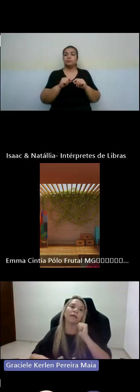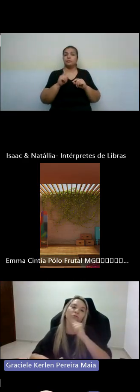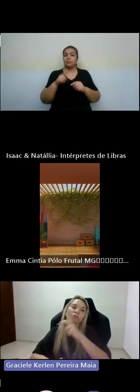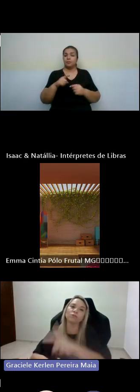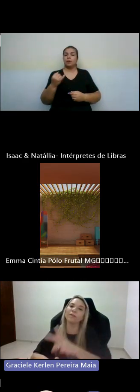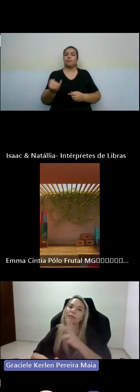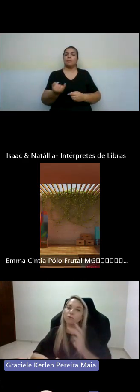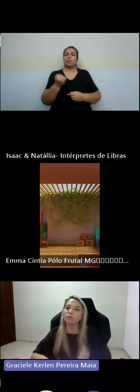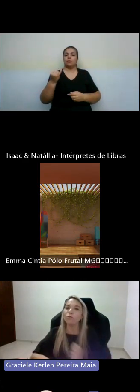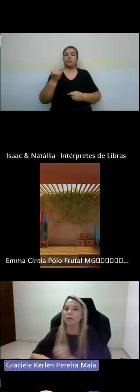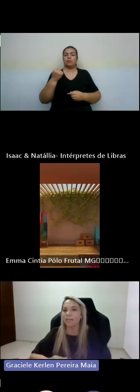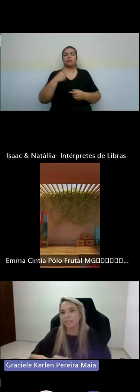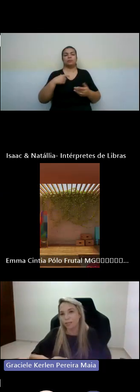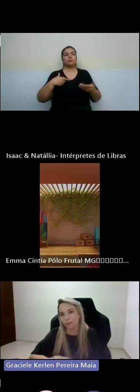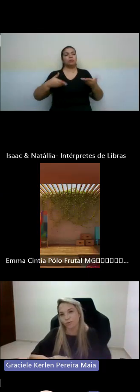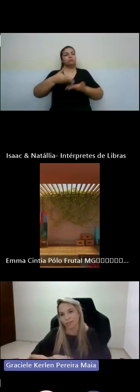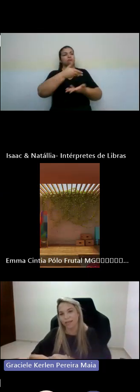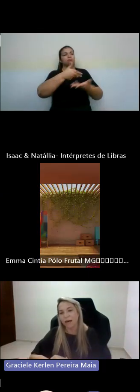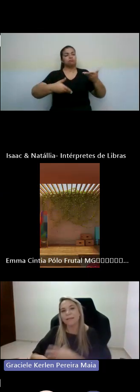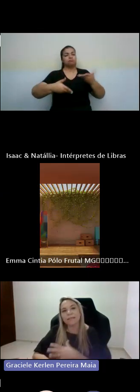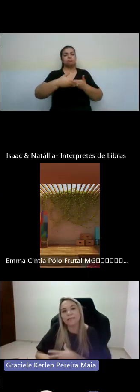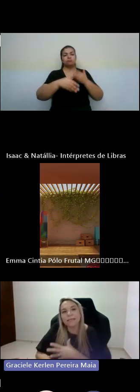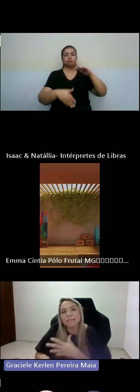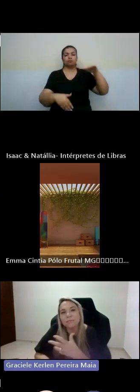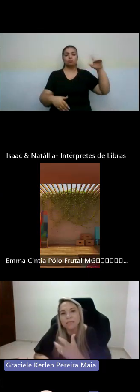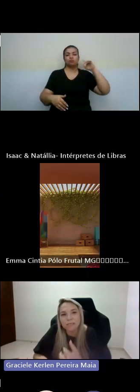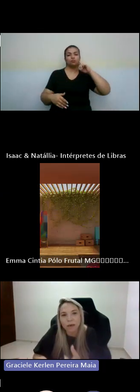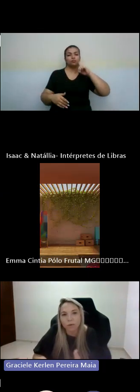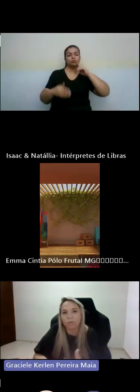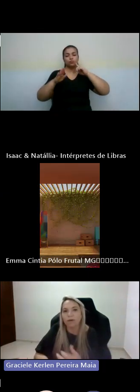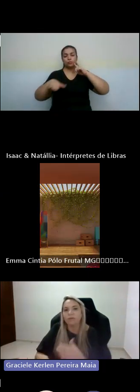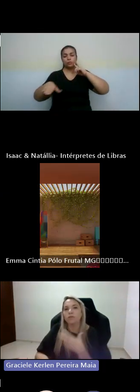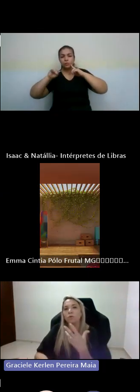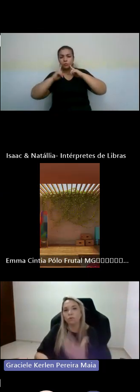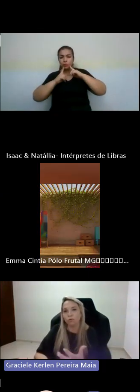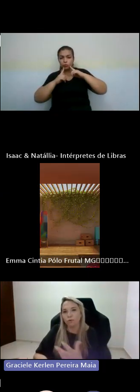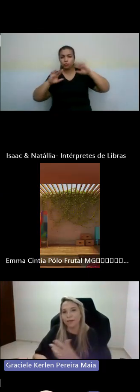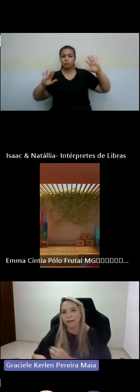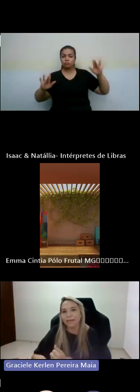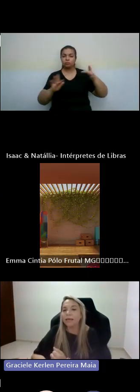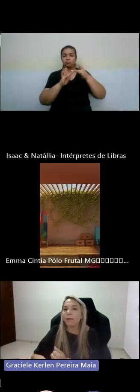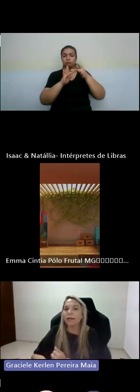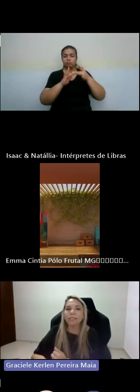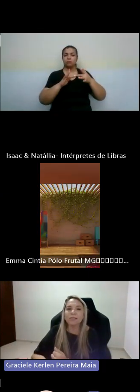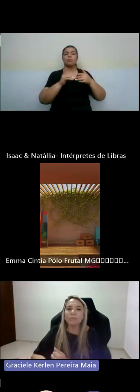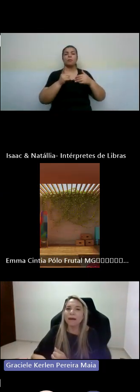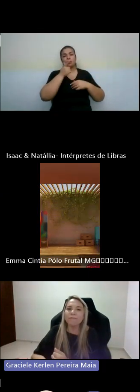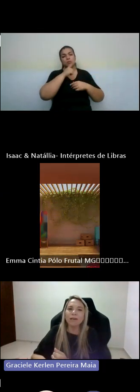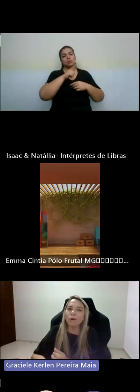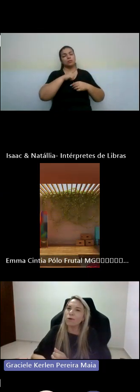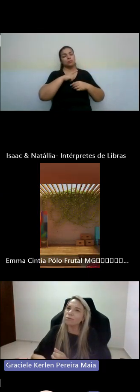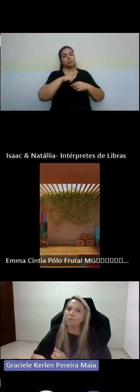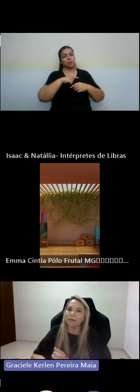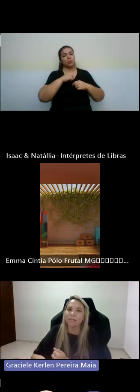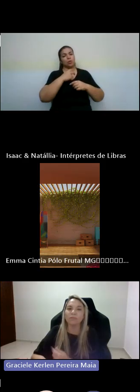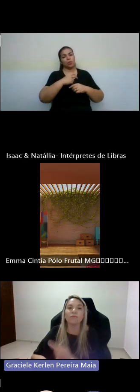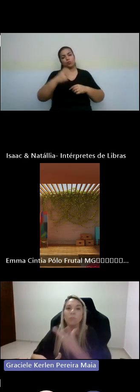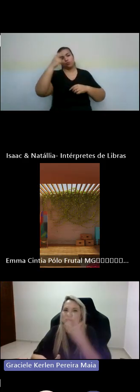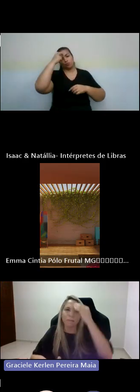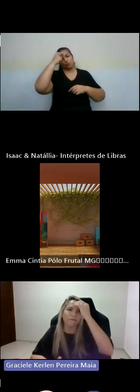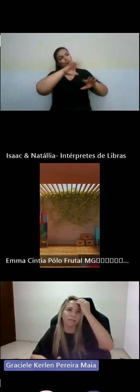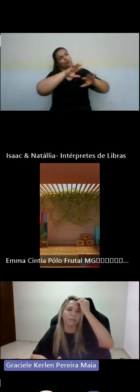esse contato de surdo adulto com criança surda, para essa transmissão de cultura. E aí eu achei isso maravilhoso,